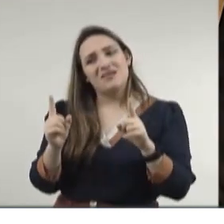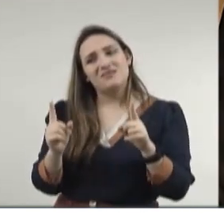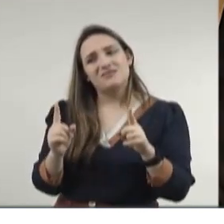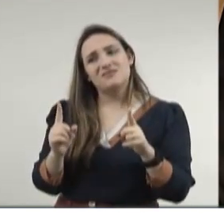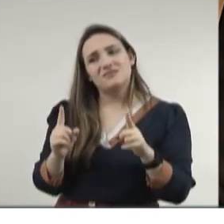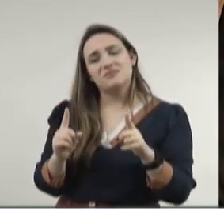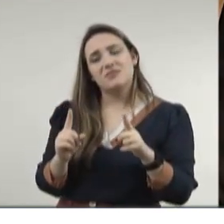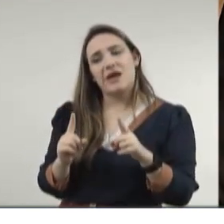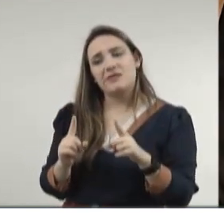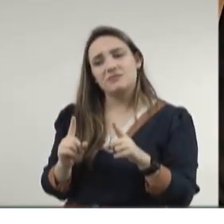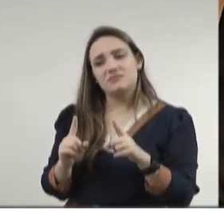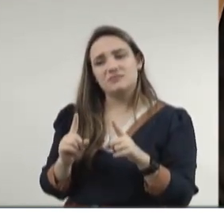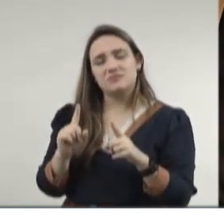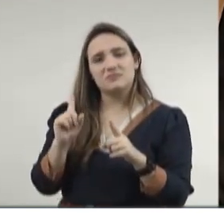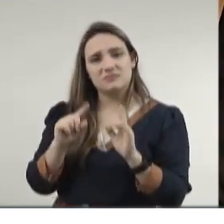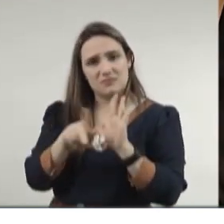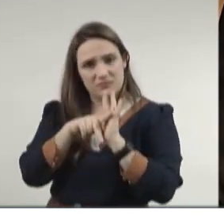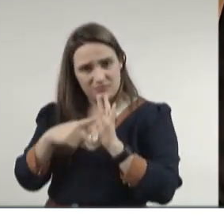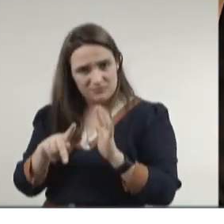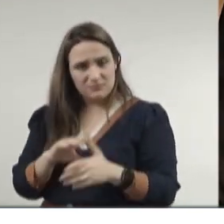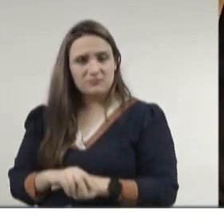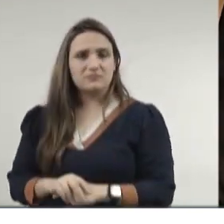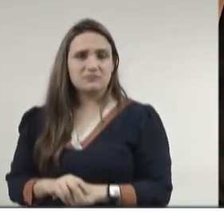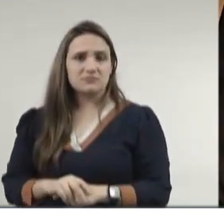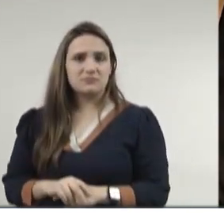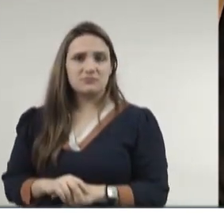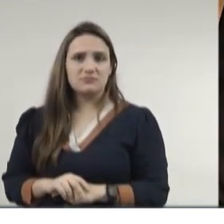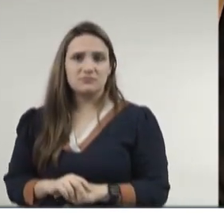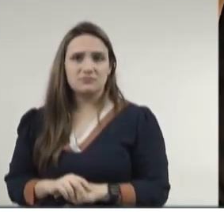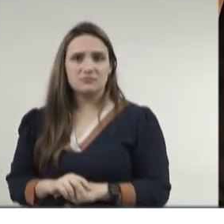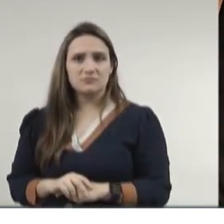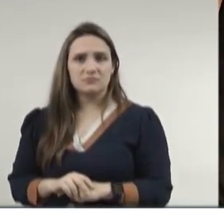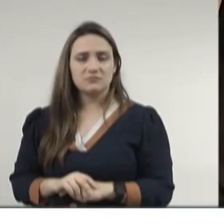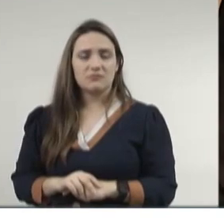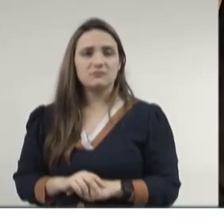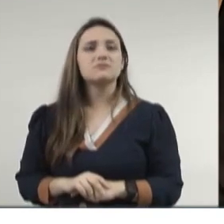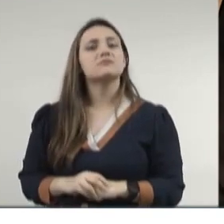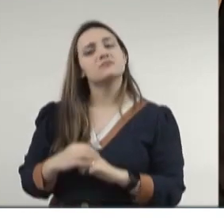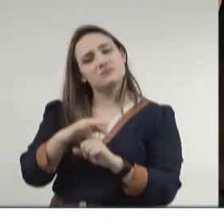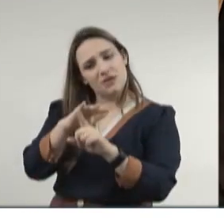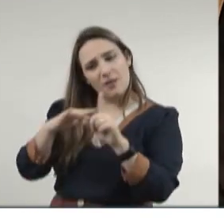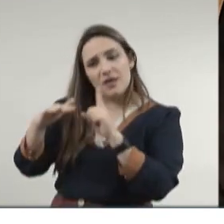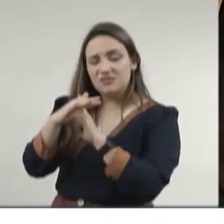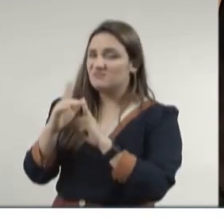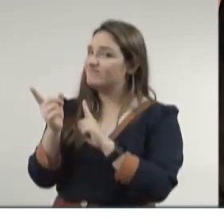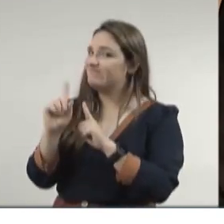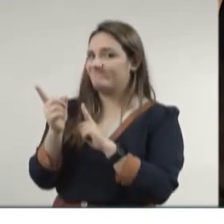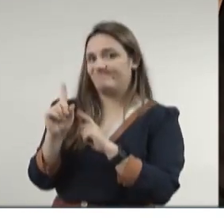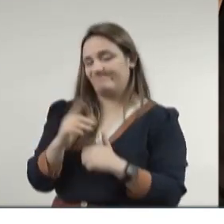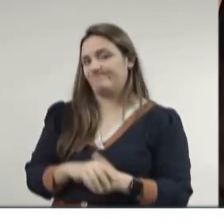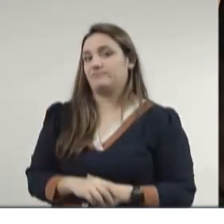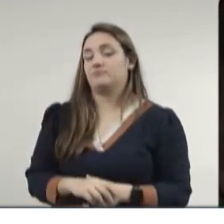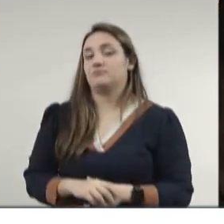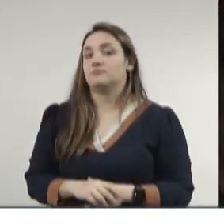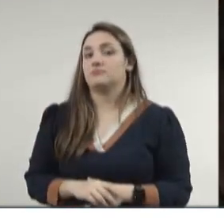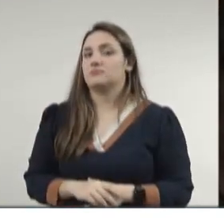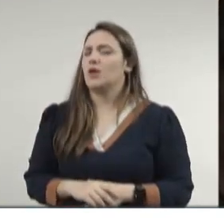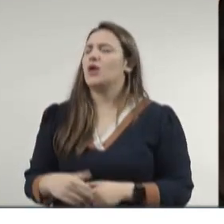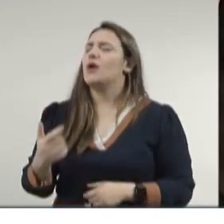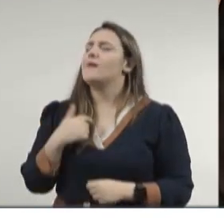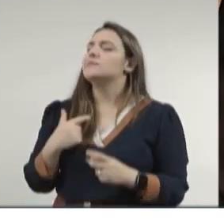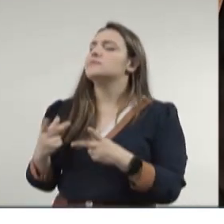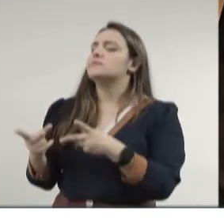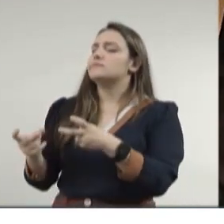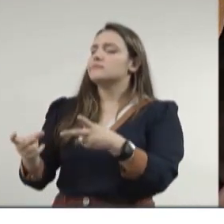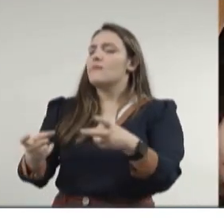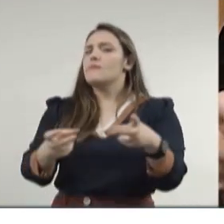ou direcionado a questões ambientais. E o que nós temos